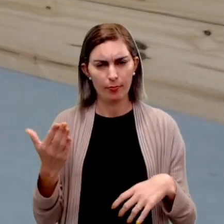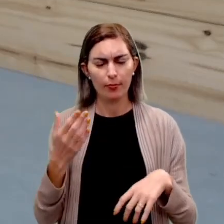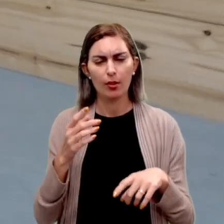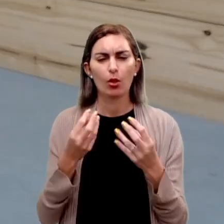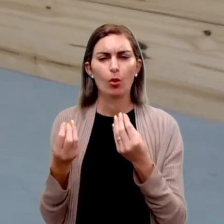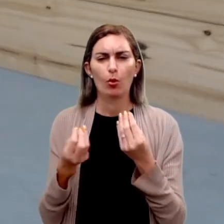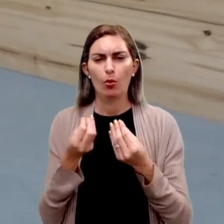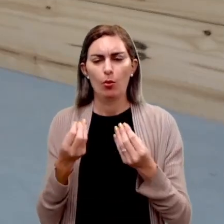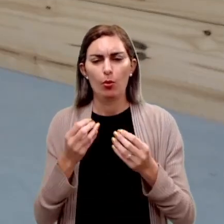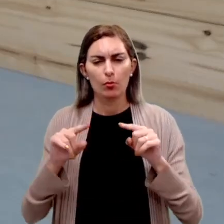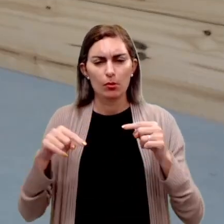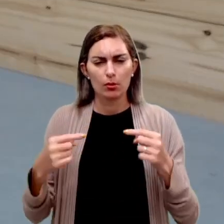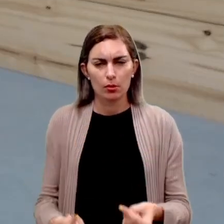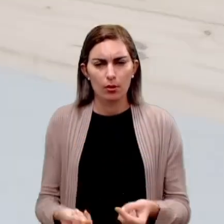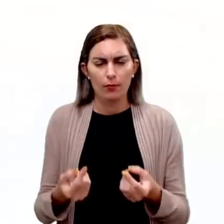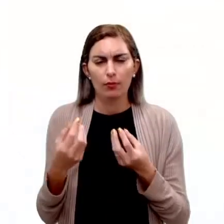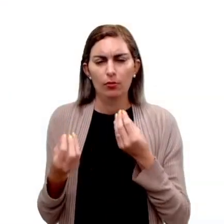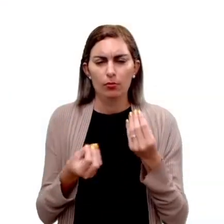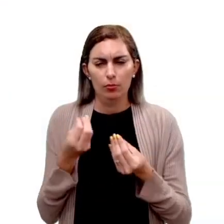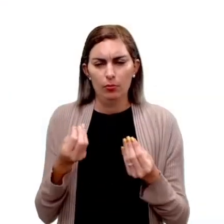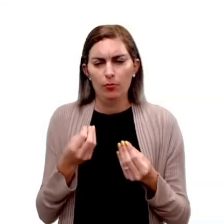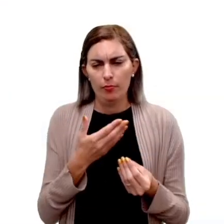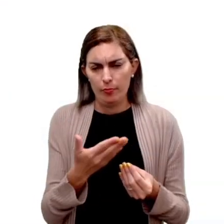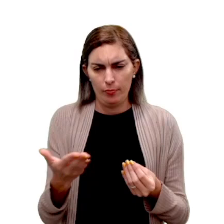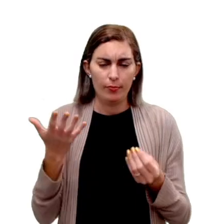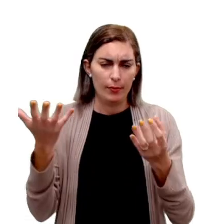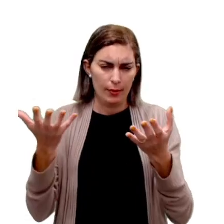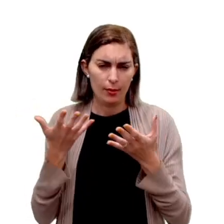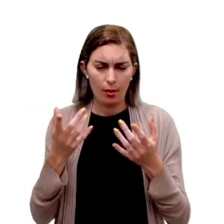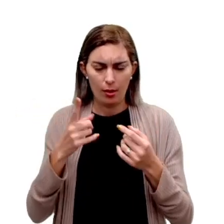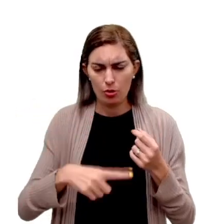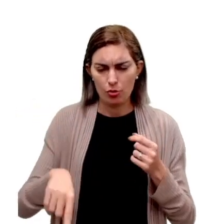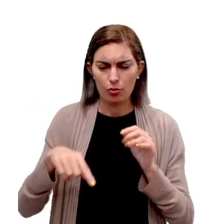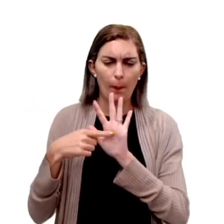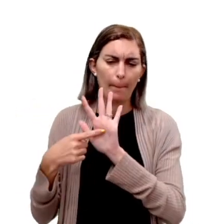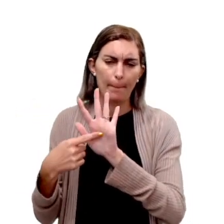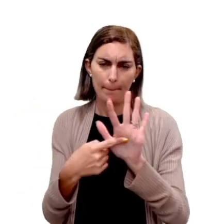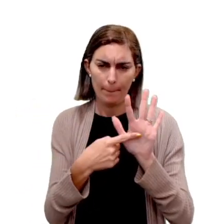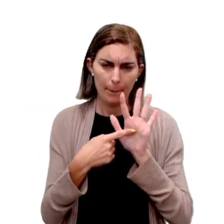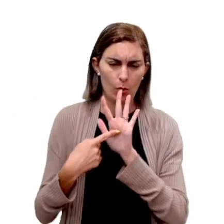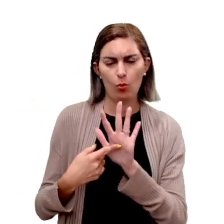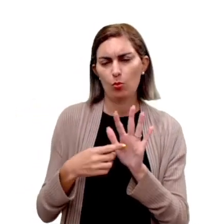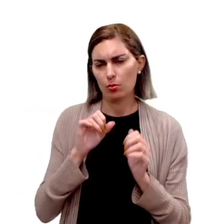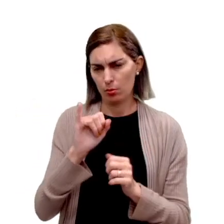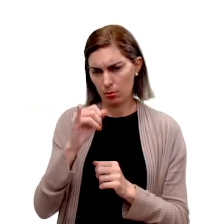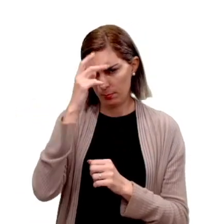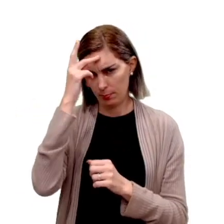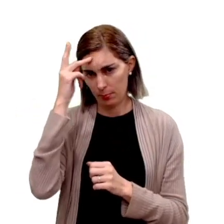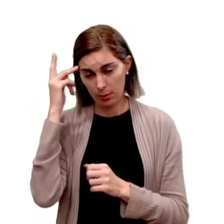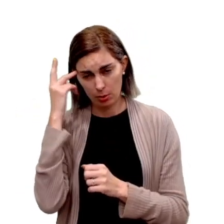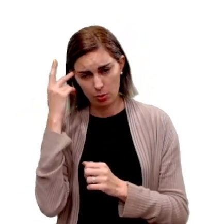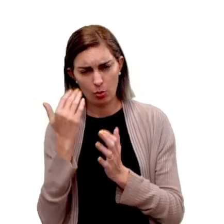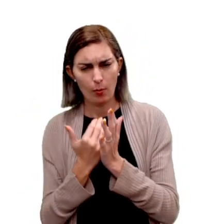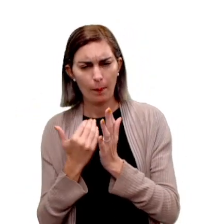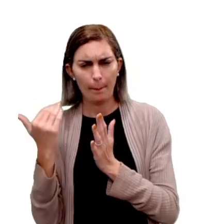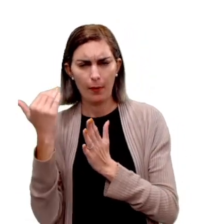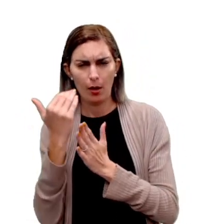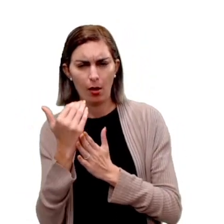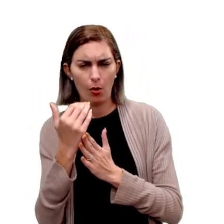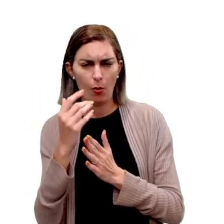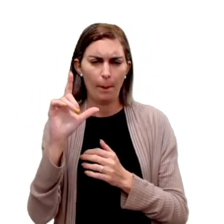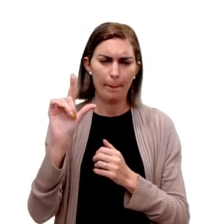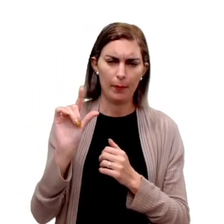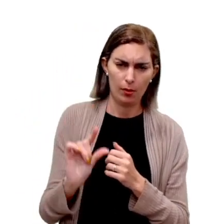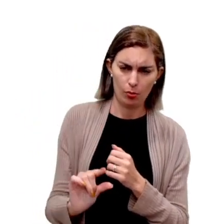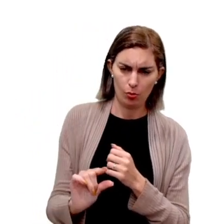funcionar nesse desafio da seguinte maneira. Ele quer que a gente mostre se a pessoa é maior,